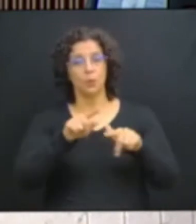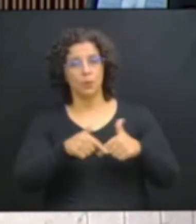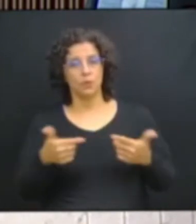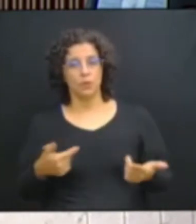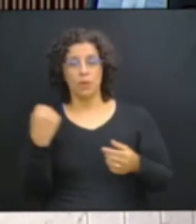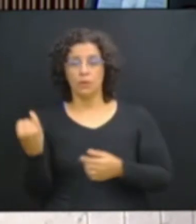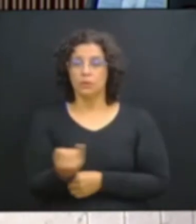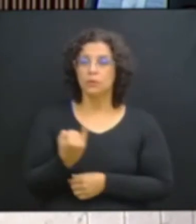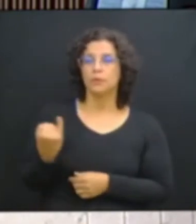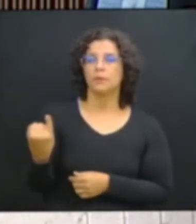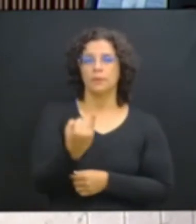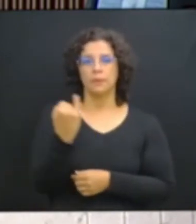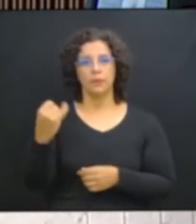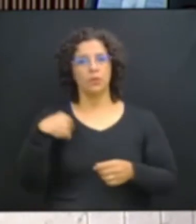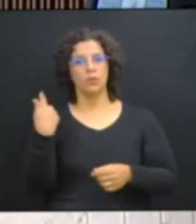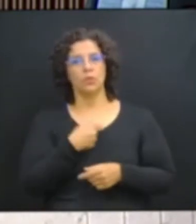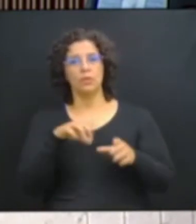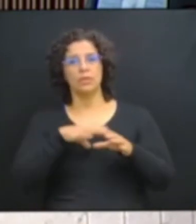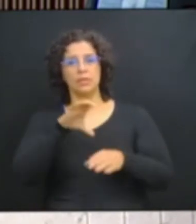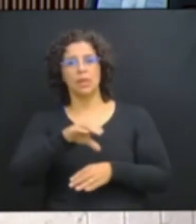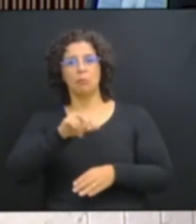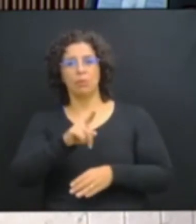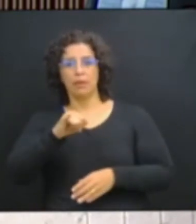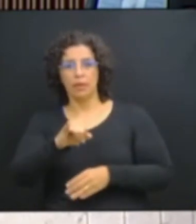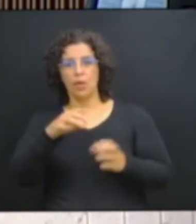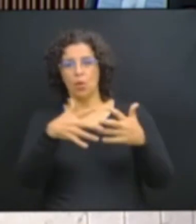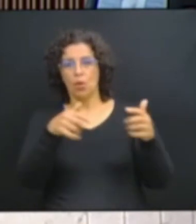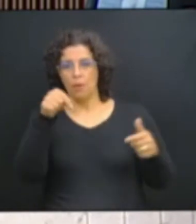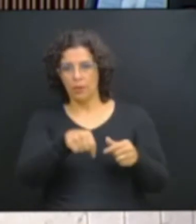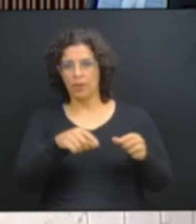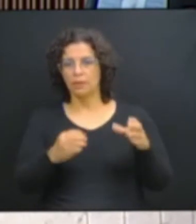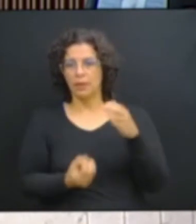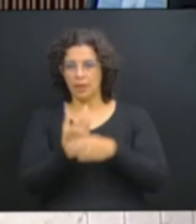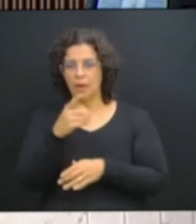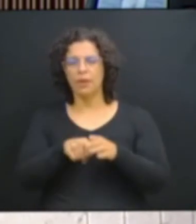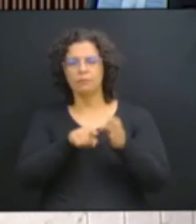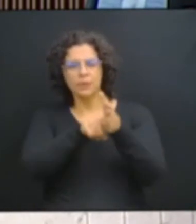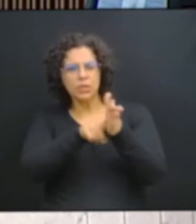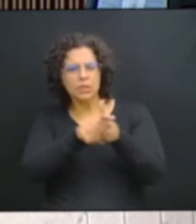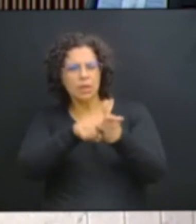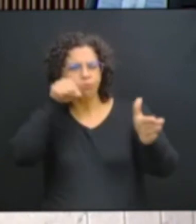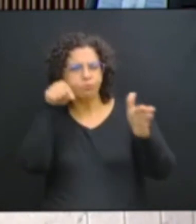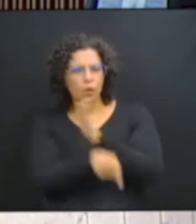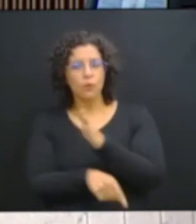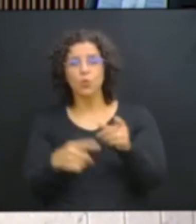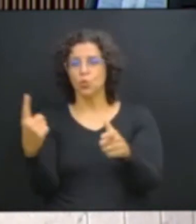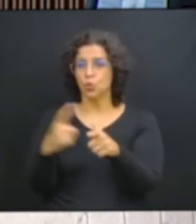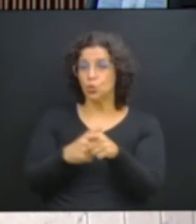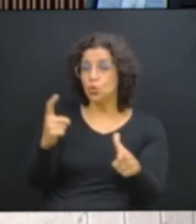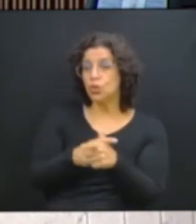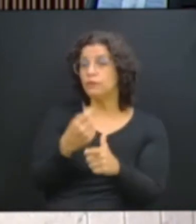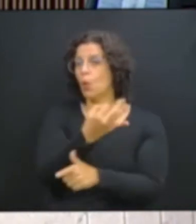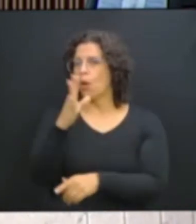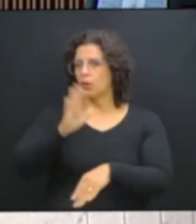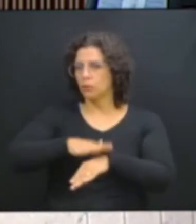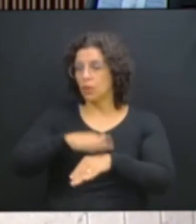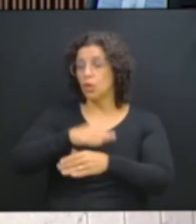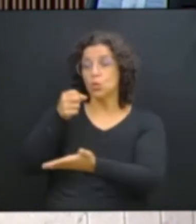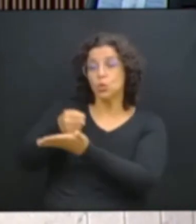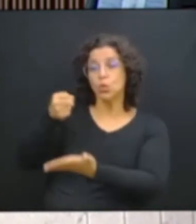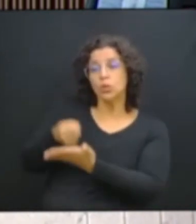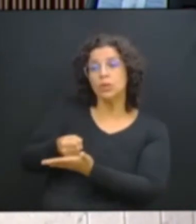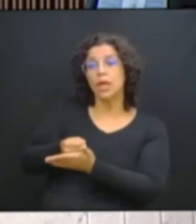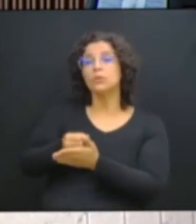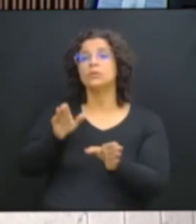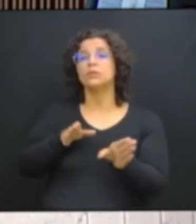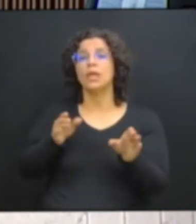é fundamental uma CPI da Copel, para investigar a fundo essa dívida e as contratações de